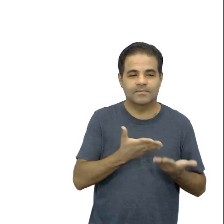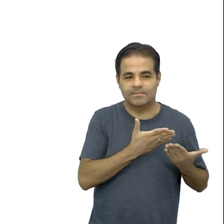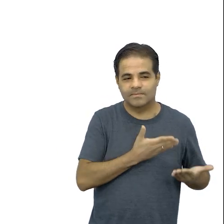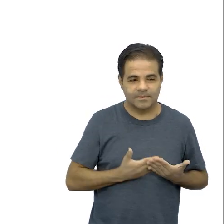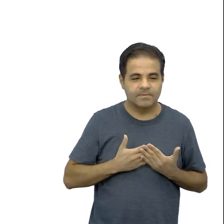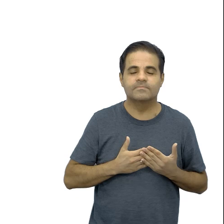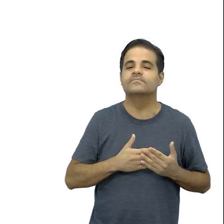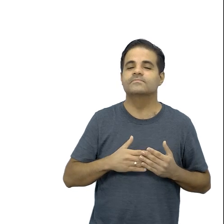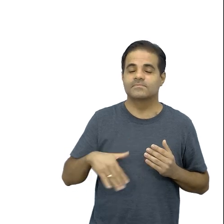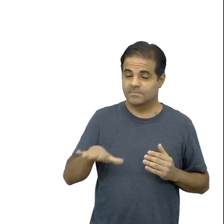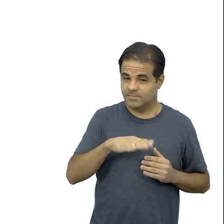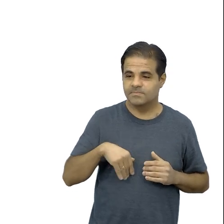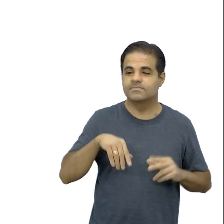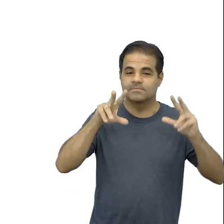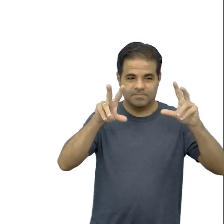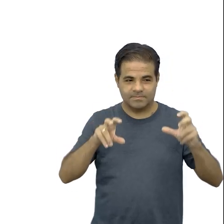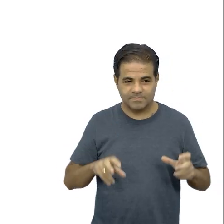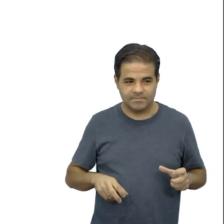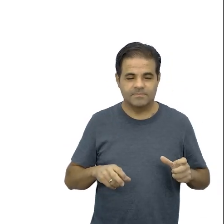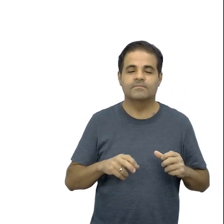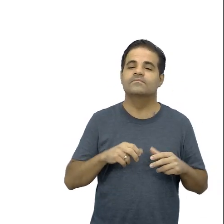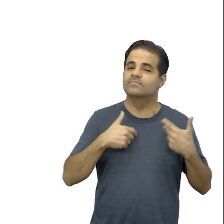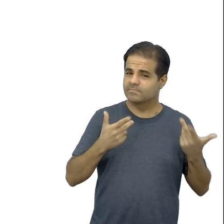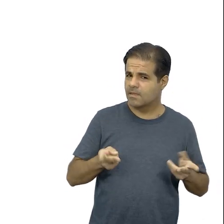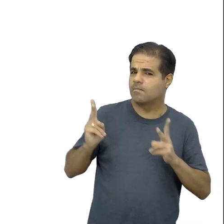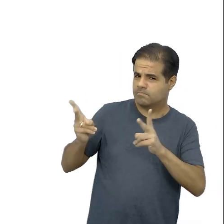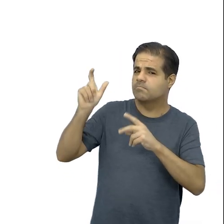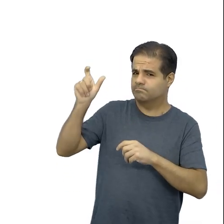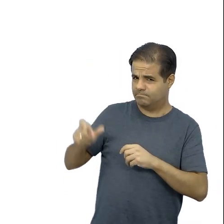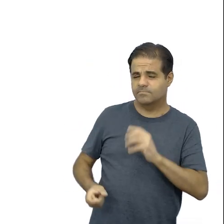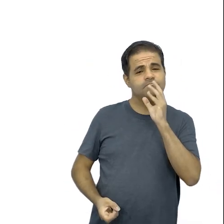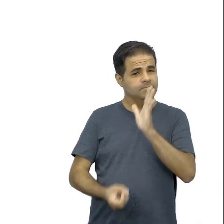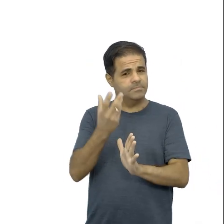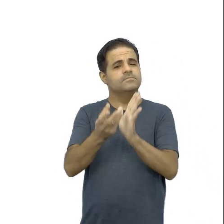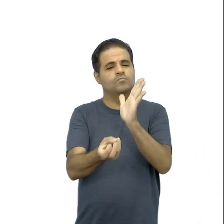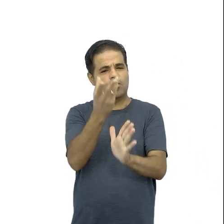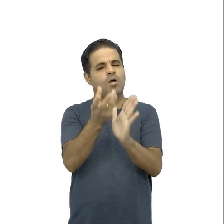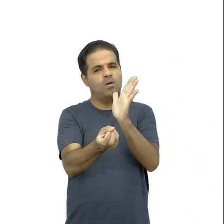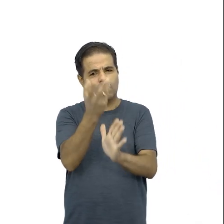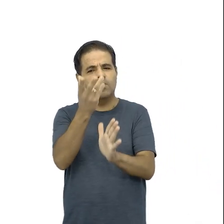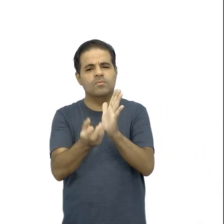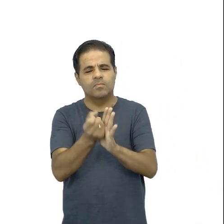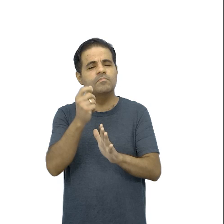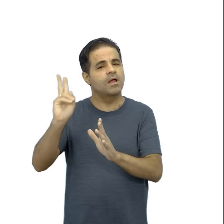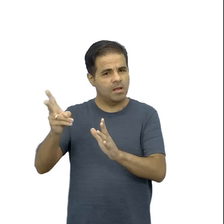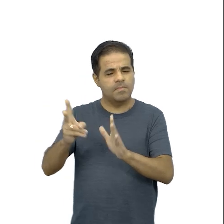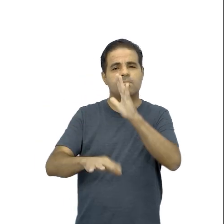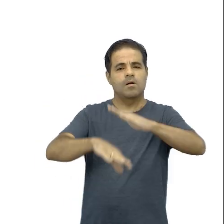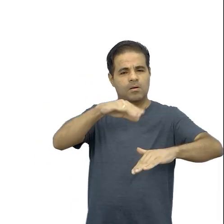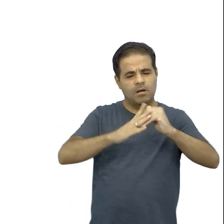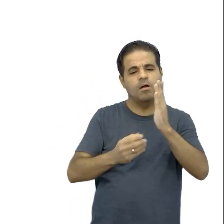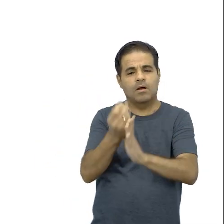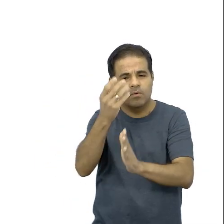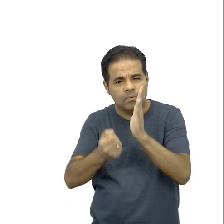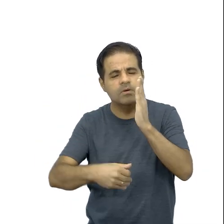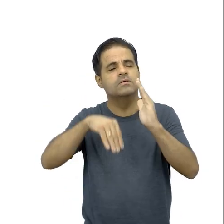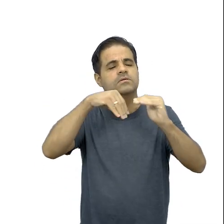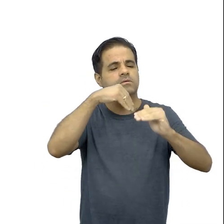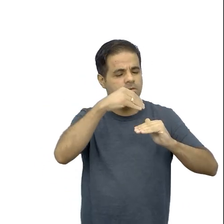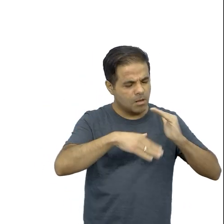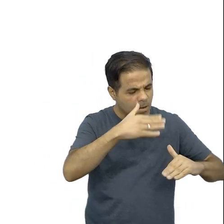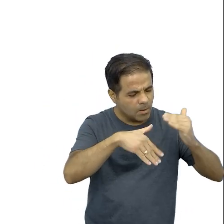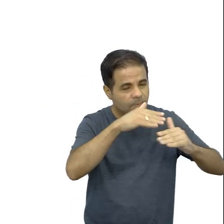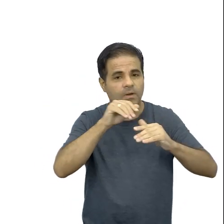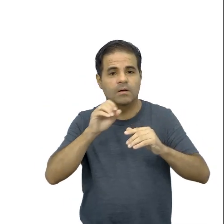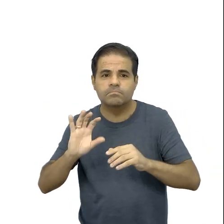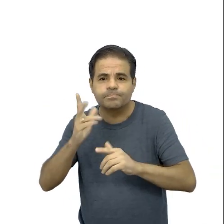estudantes investigam questões que eles mesmos formulam. Eles também elaboram os procedimentos e fornecem